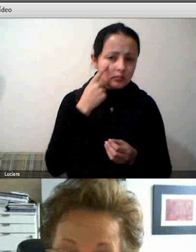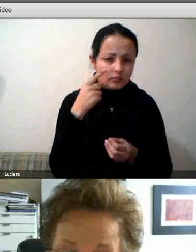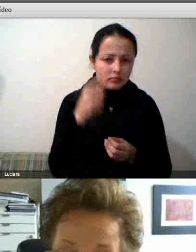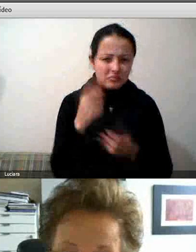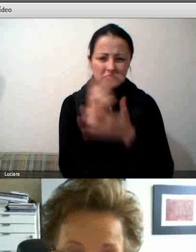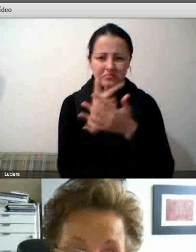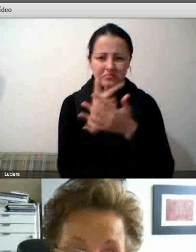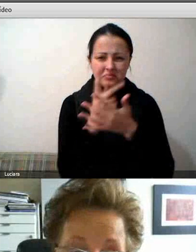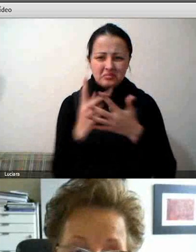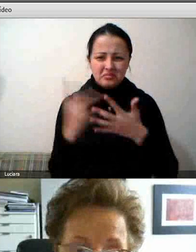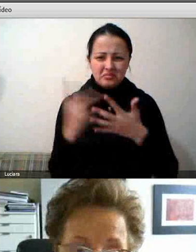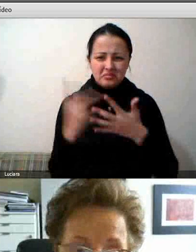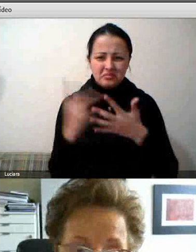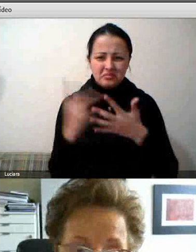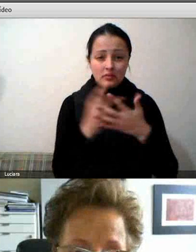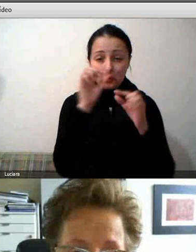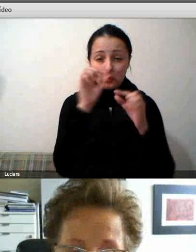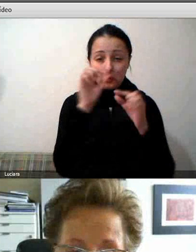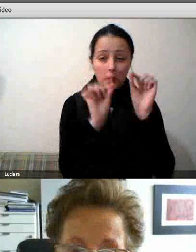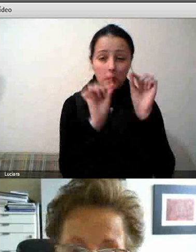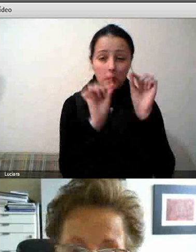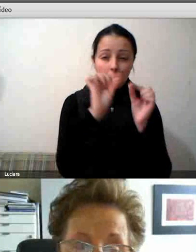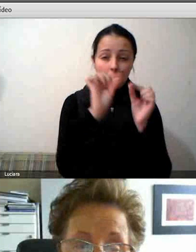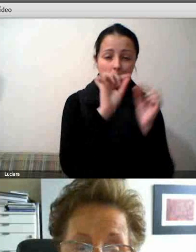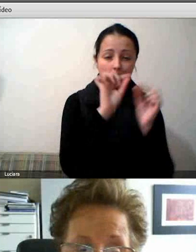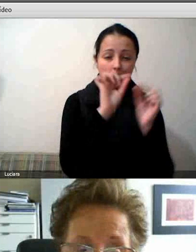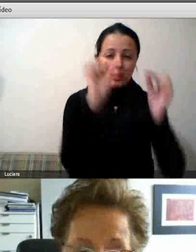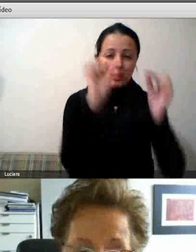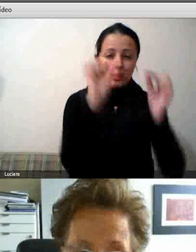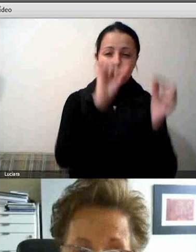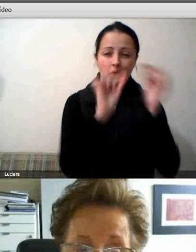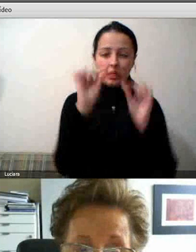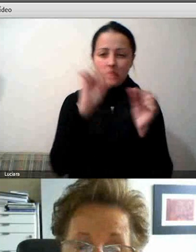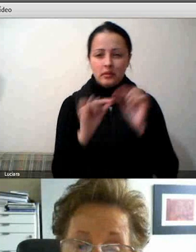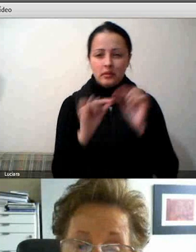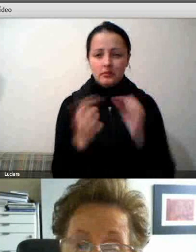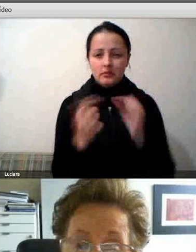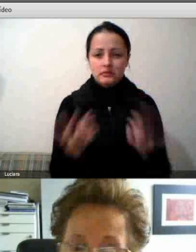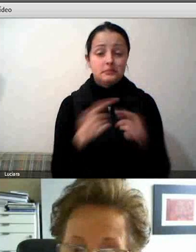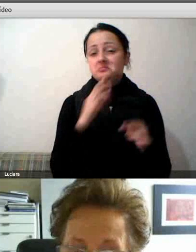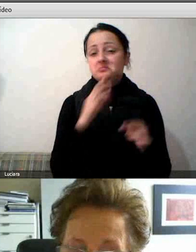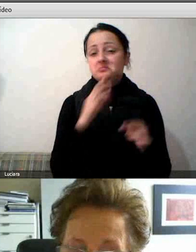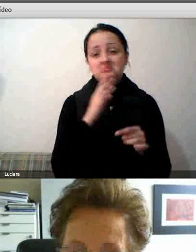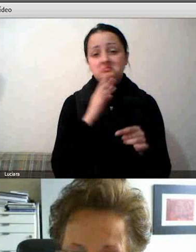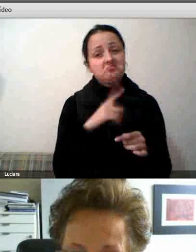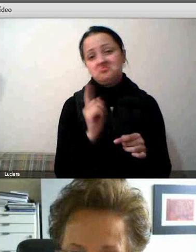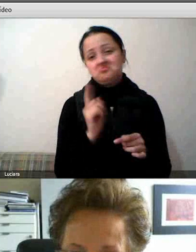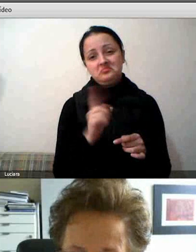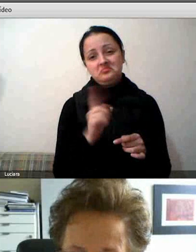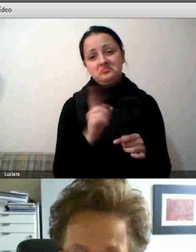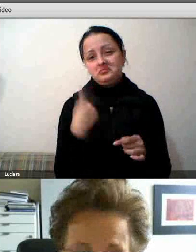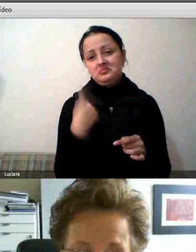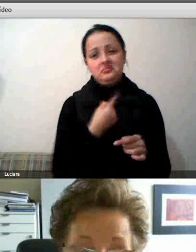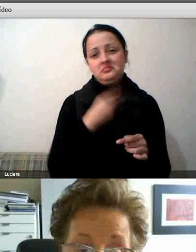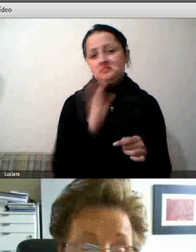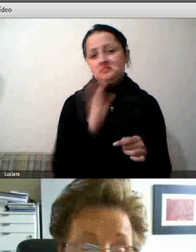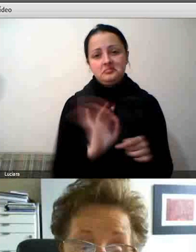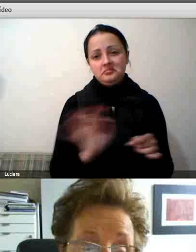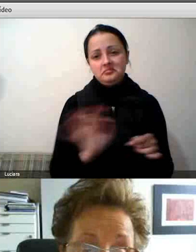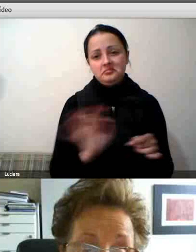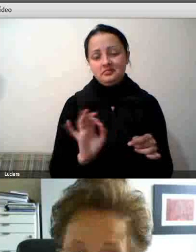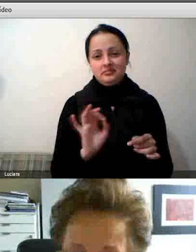fala. Vejam aqui. Por que podemos ouvir? Como é que funciona o ouvido humano? É